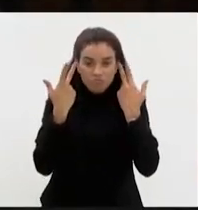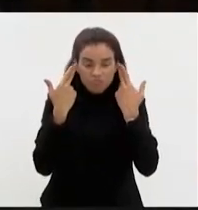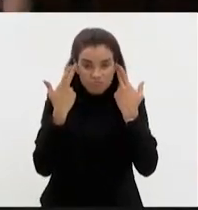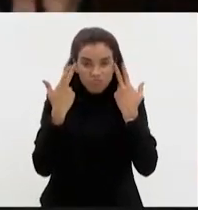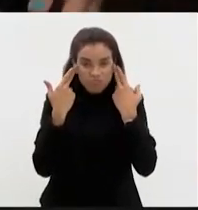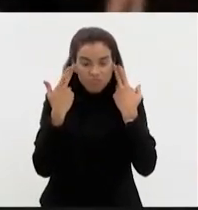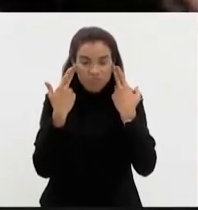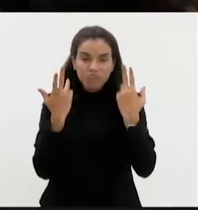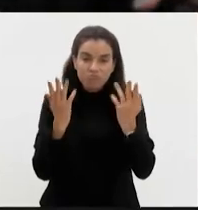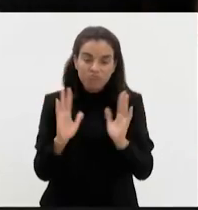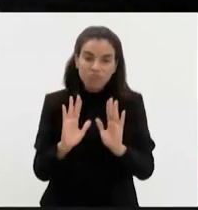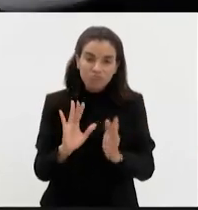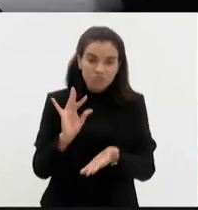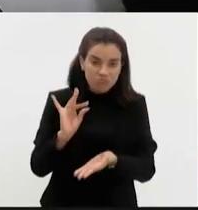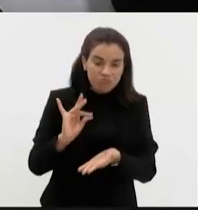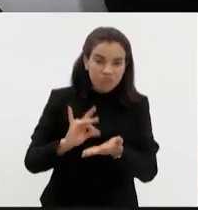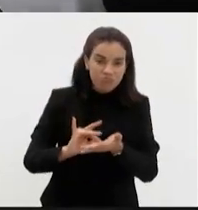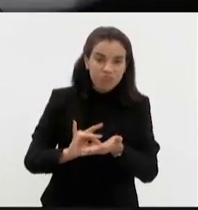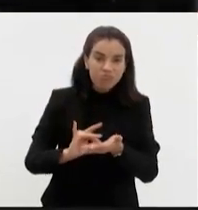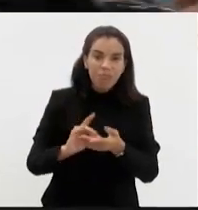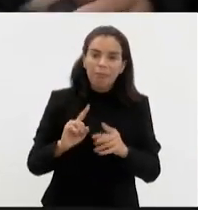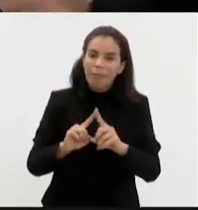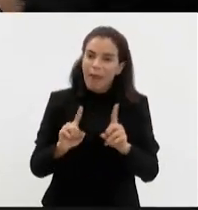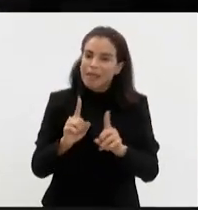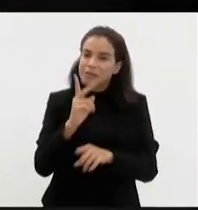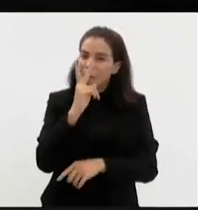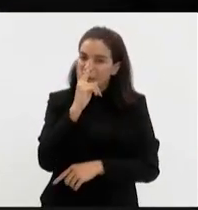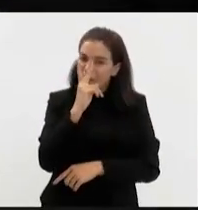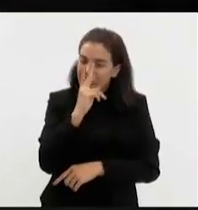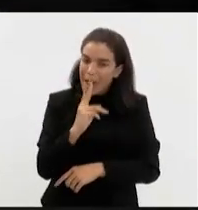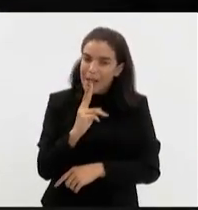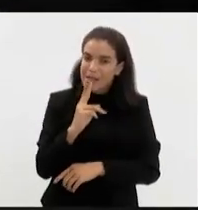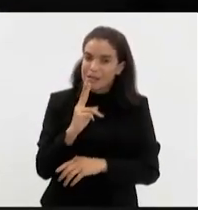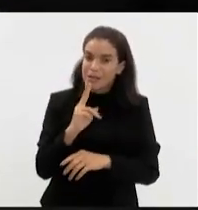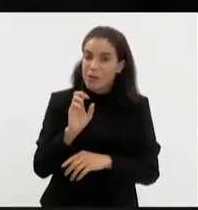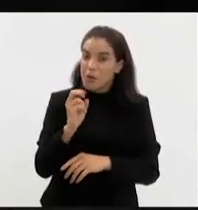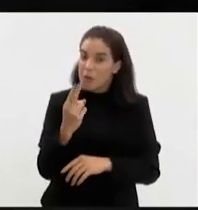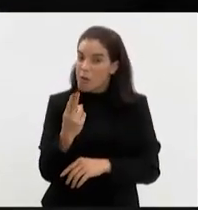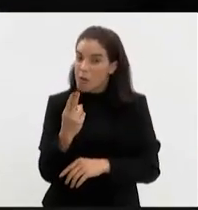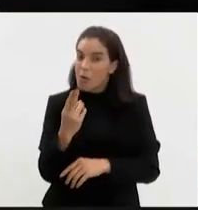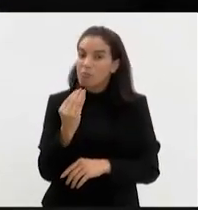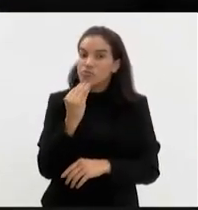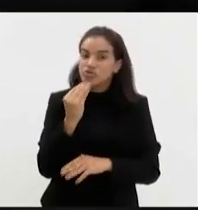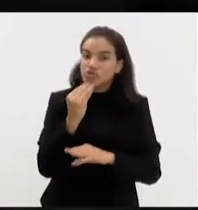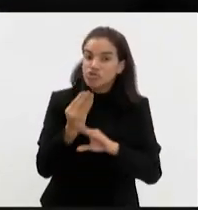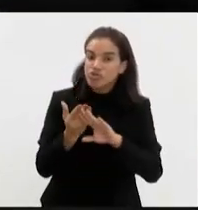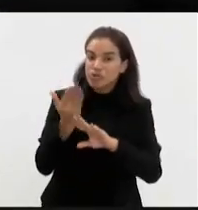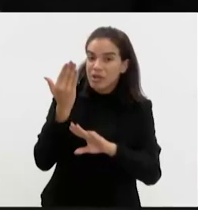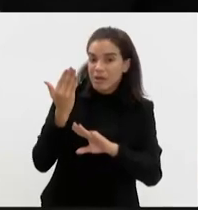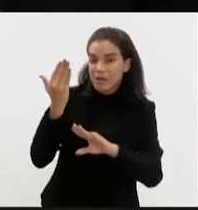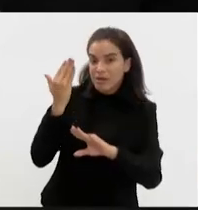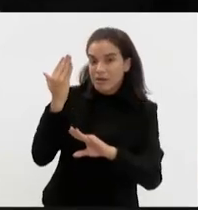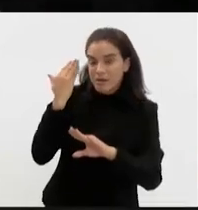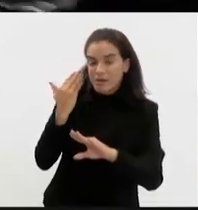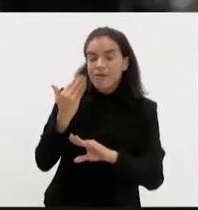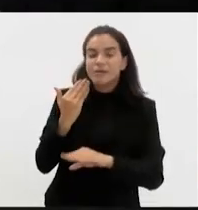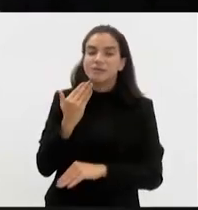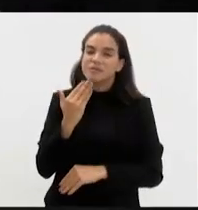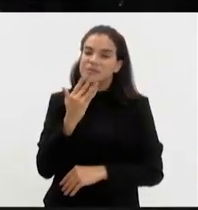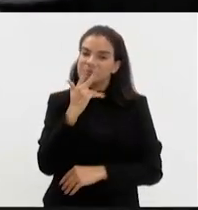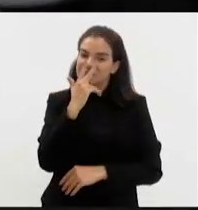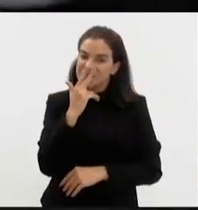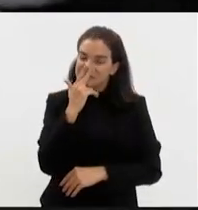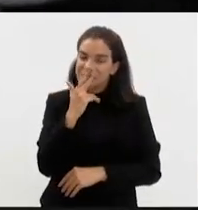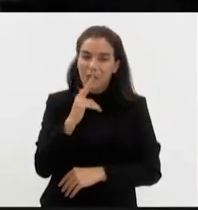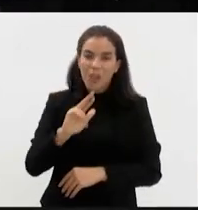eh que de certa forma parece ou pareceria há alguns anos um tanto quanto eh